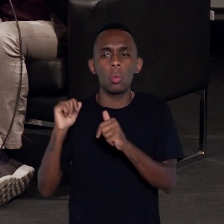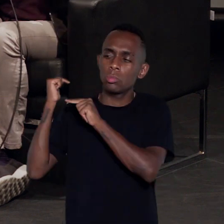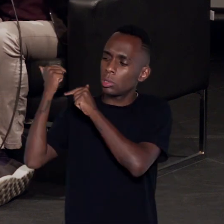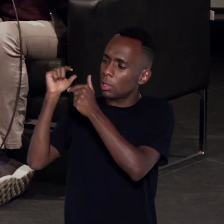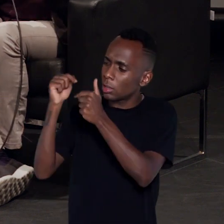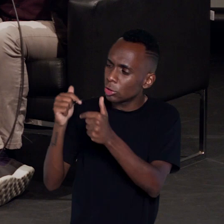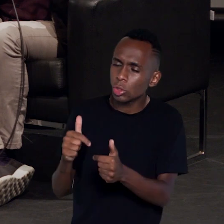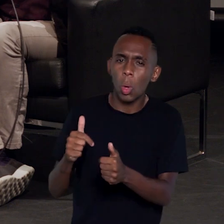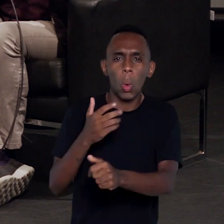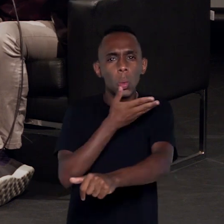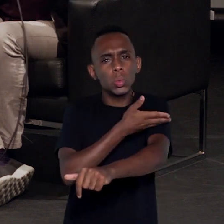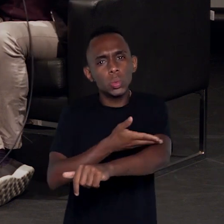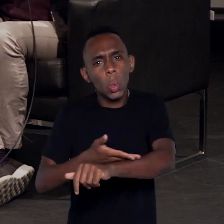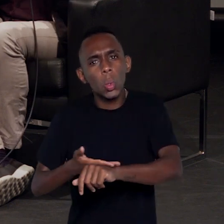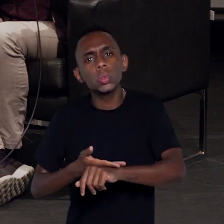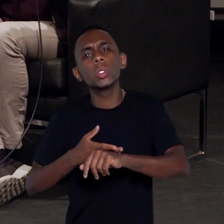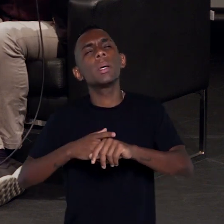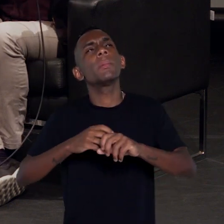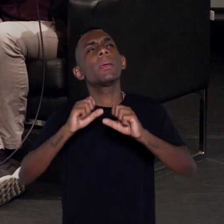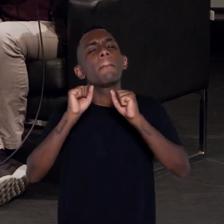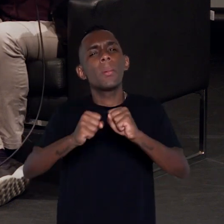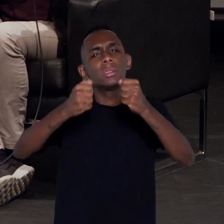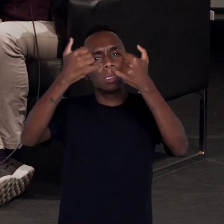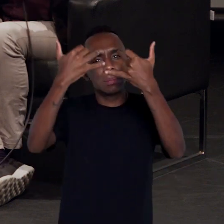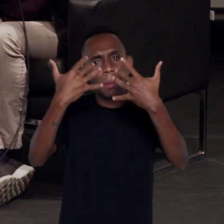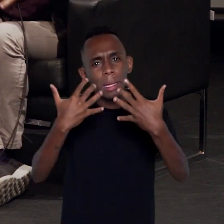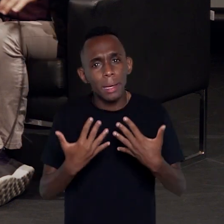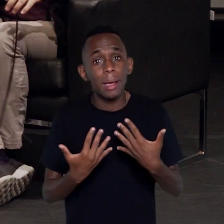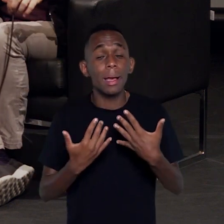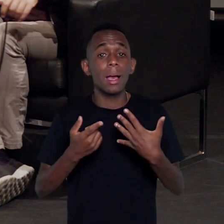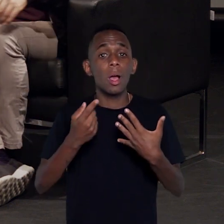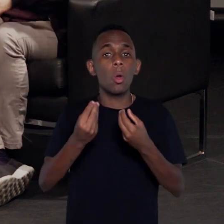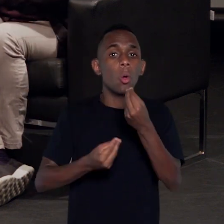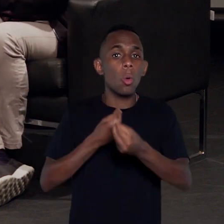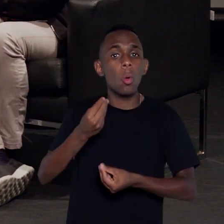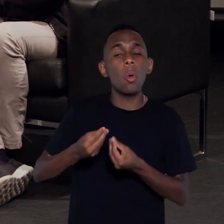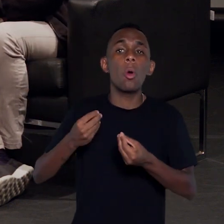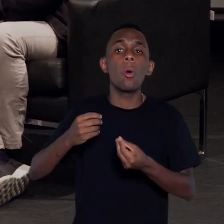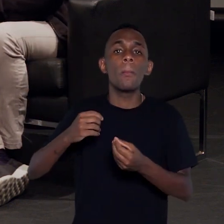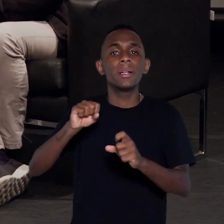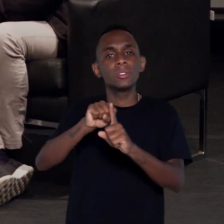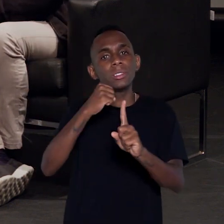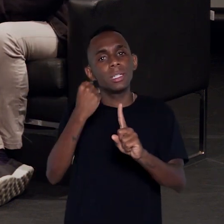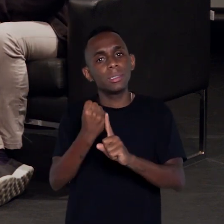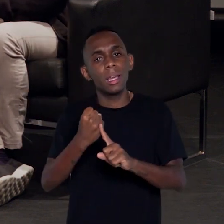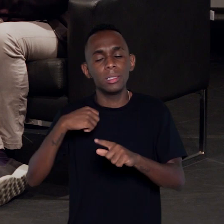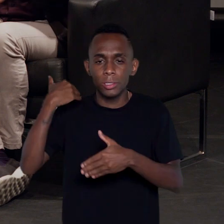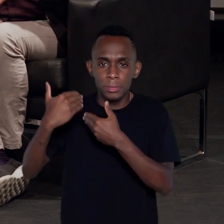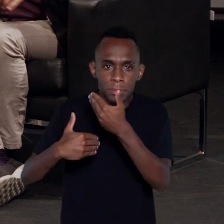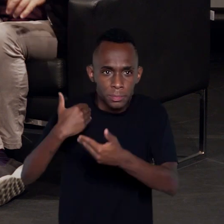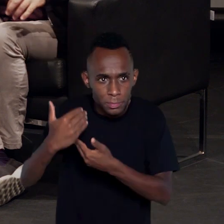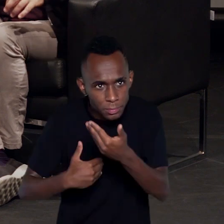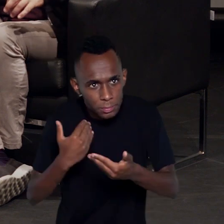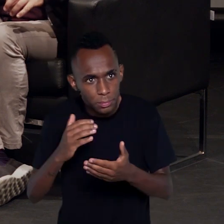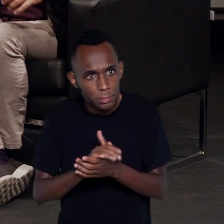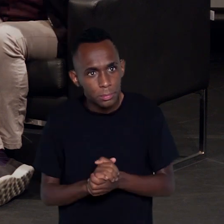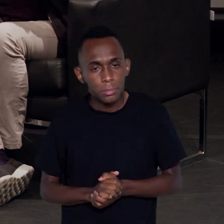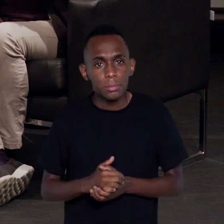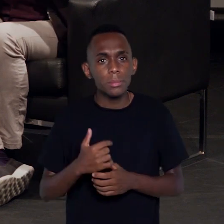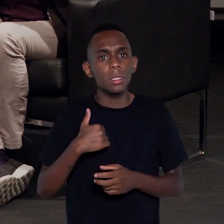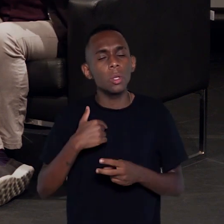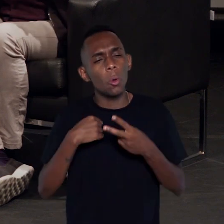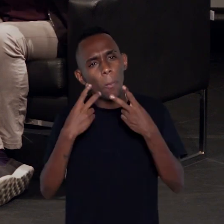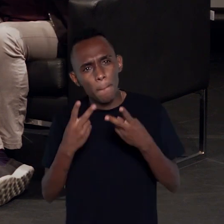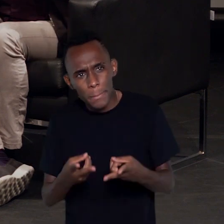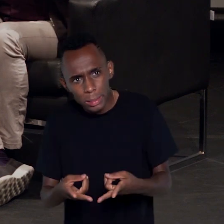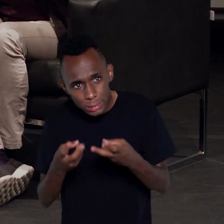com tradições, com tanta coisa que pode explicar um pouco a nossa humanidade, a nossa sociedade. E eu